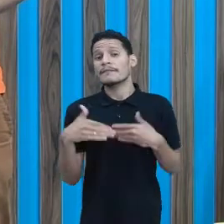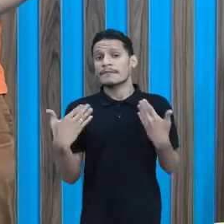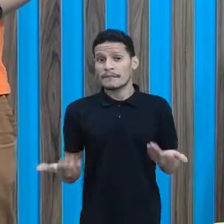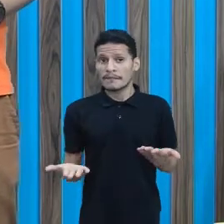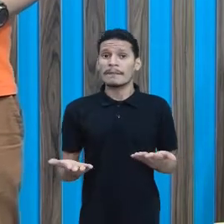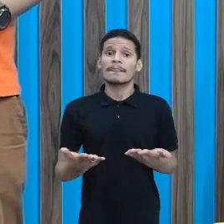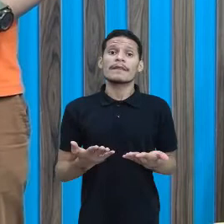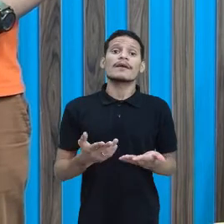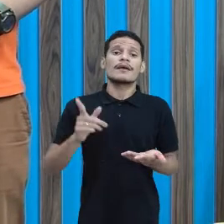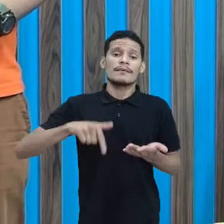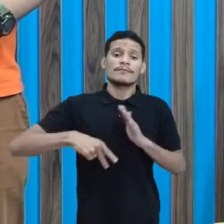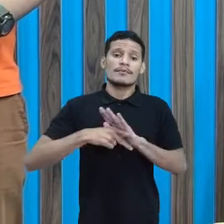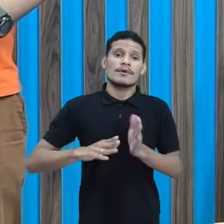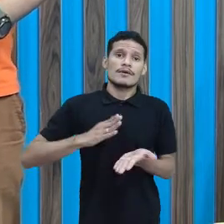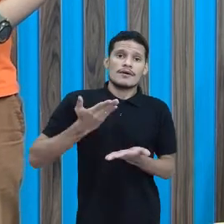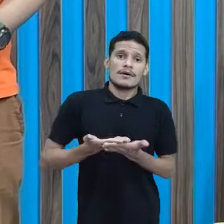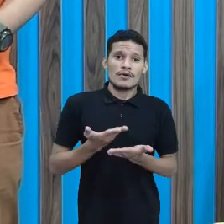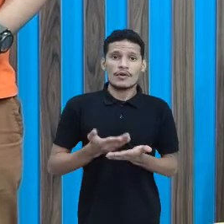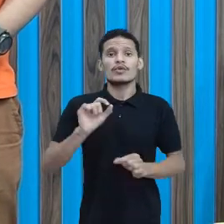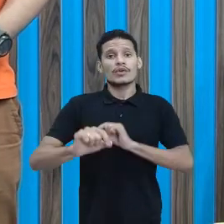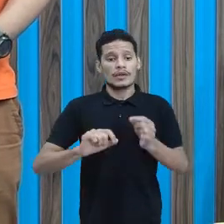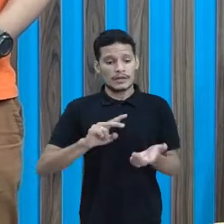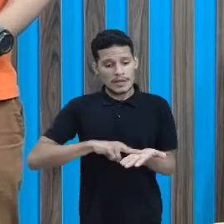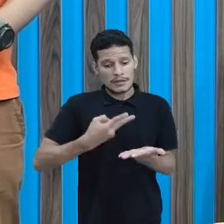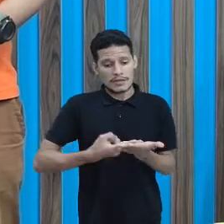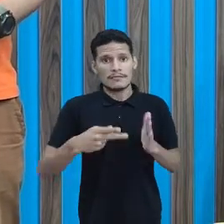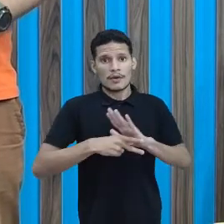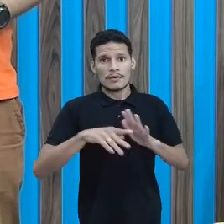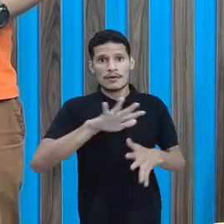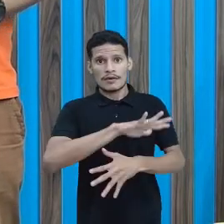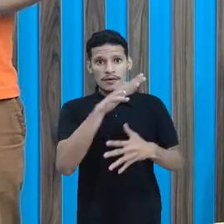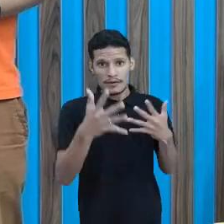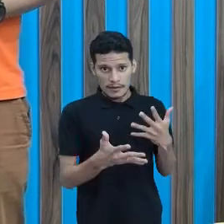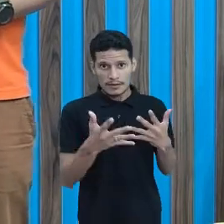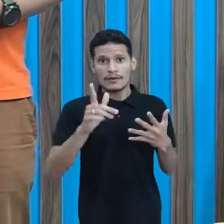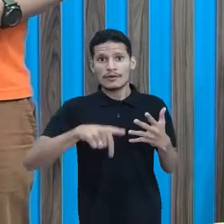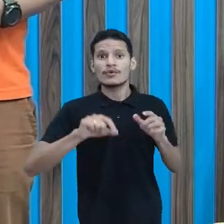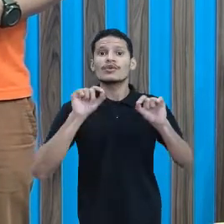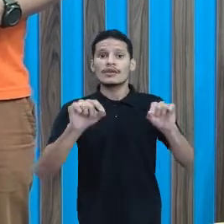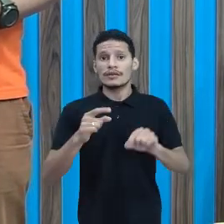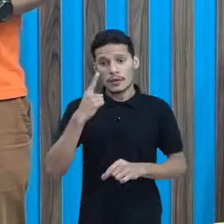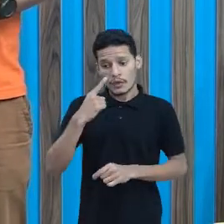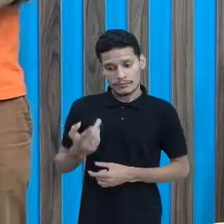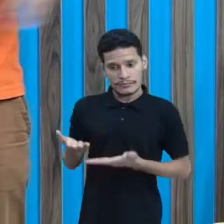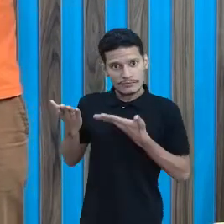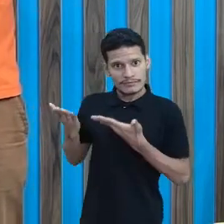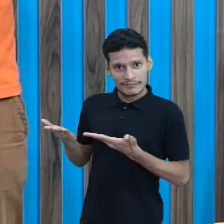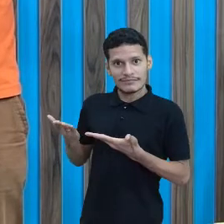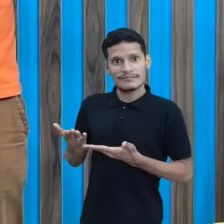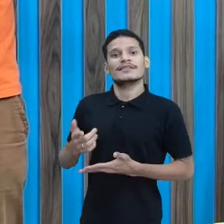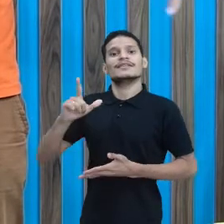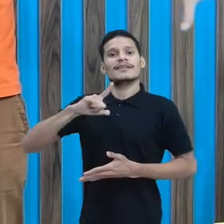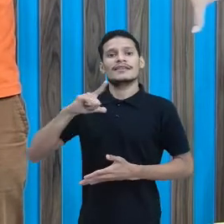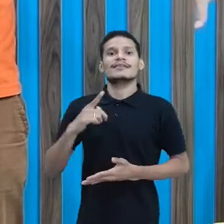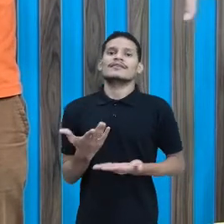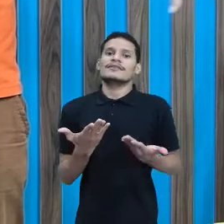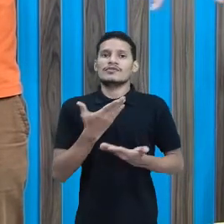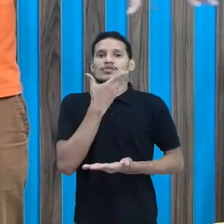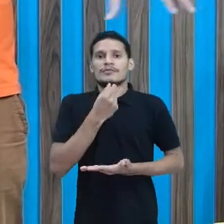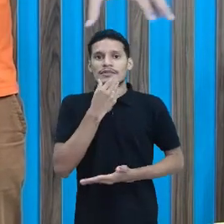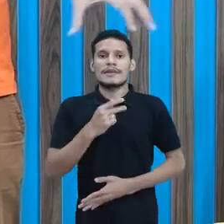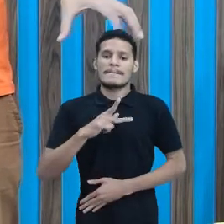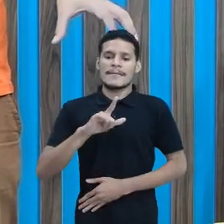essa aula é traduzida para Libras pelo colega, que eu vejo ele aqui, cadê? Aqui. Pelo